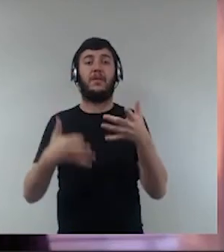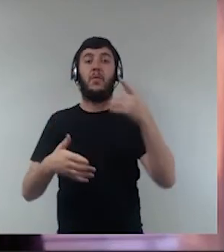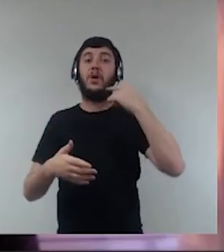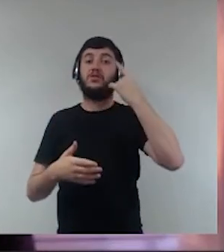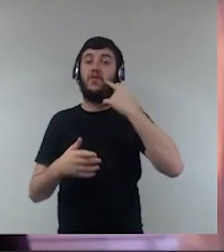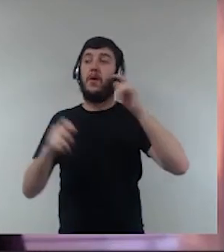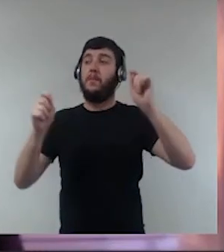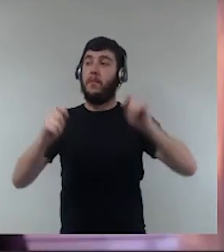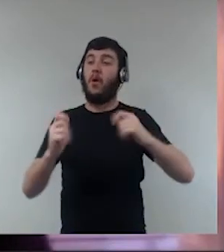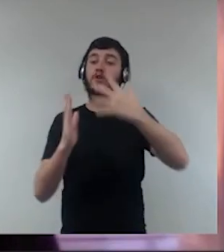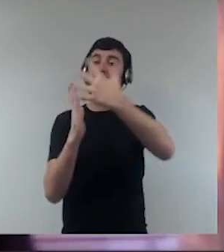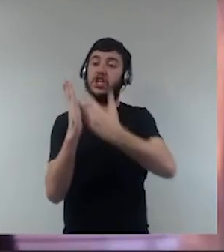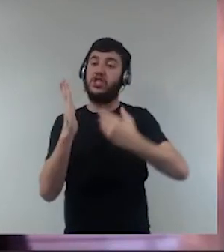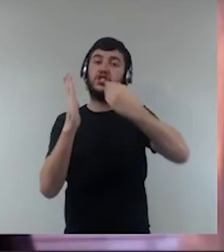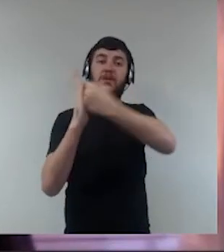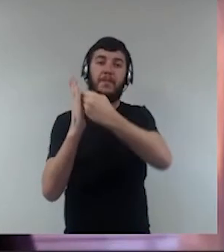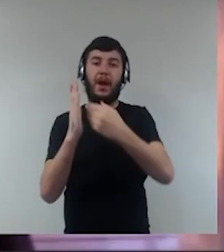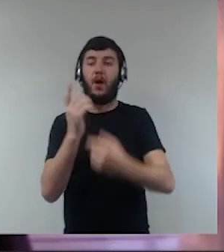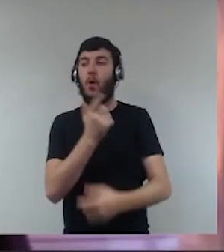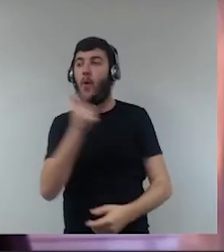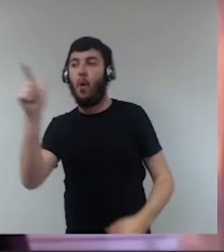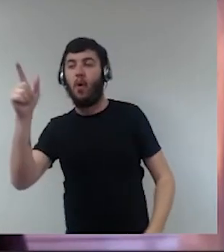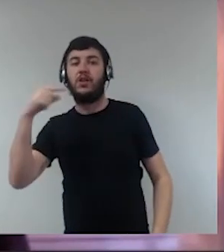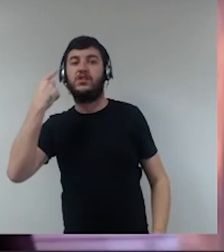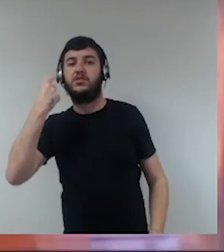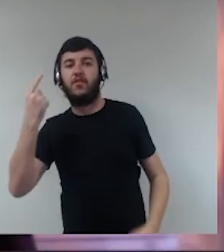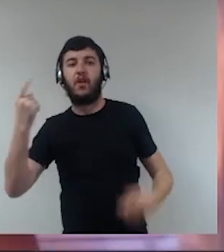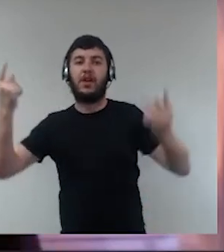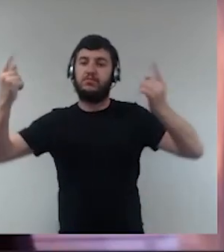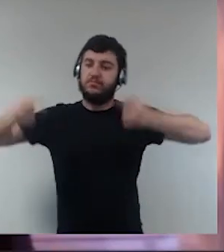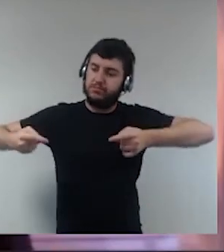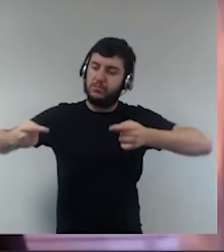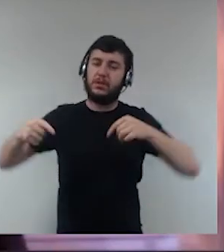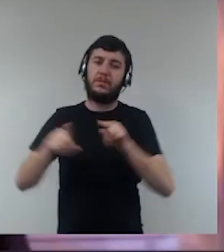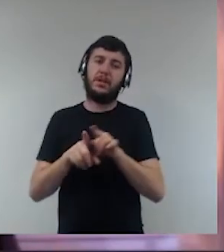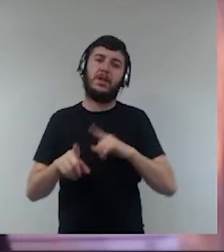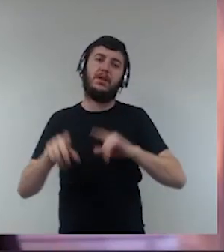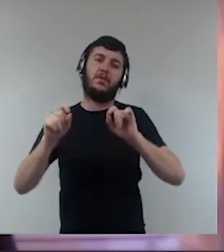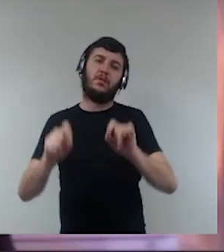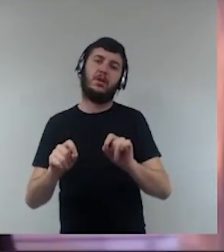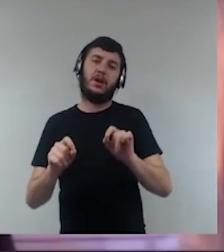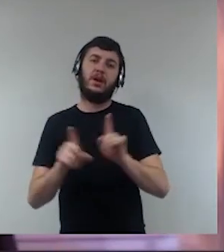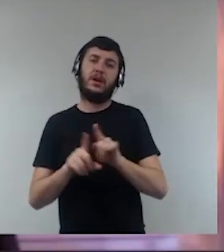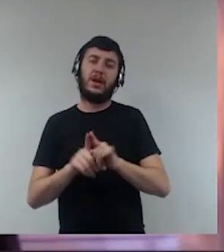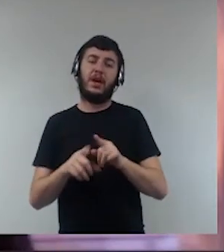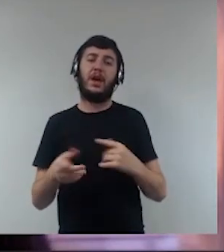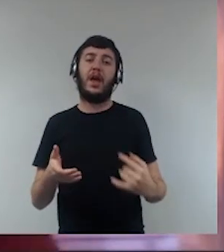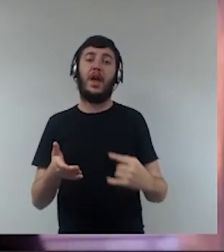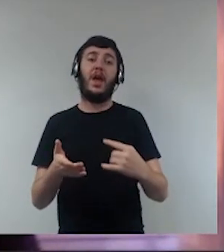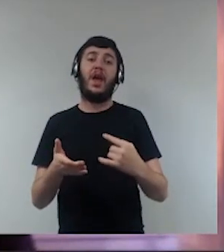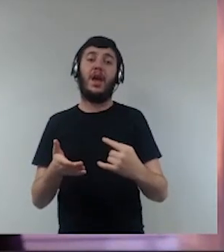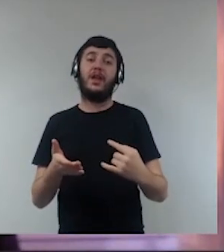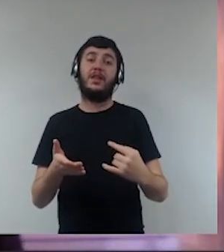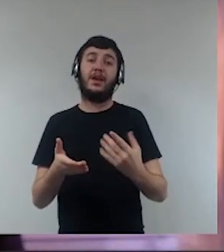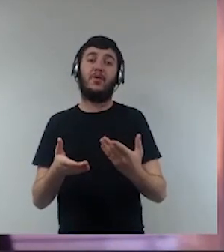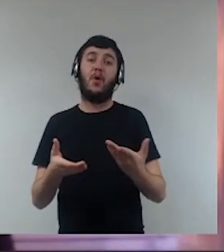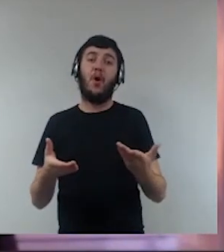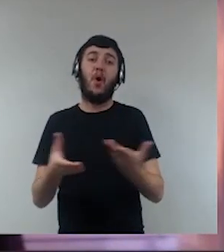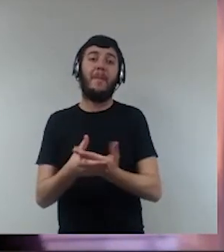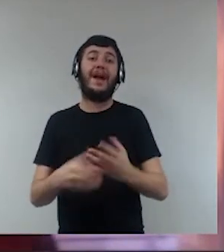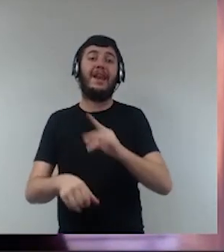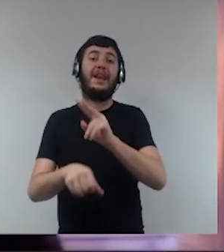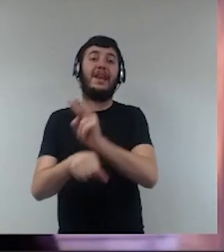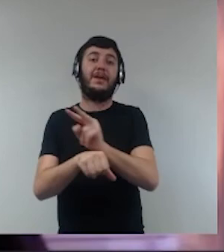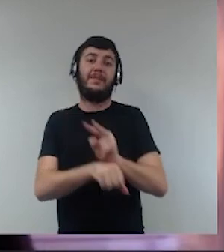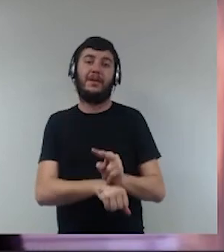intimar o advogado da outra parte por meio eletrônico de uma liminar ou de um ato processual relevante. Eram essas, novamente, as minhas